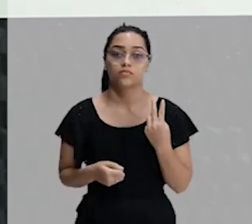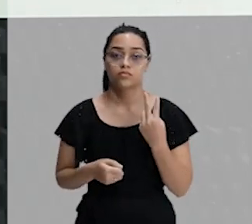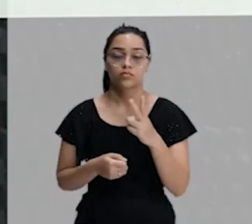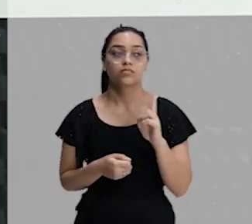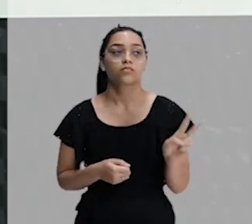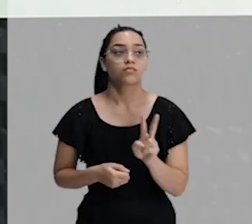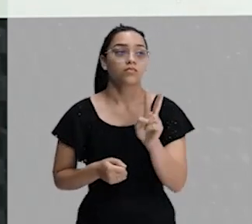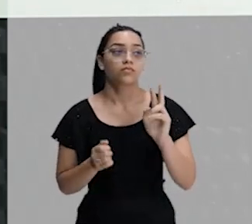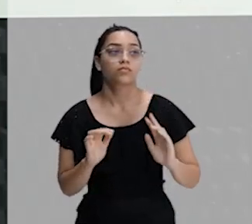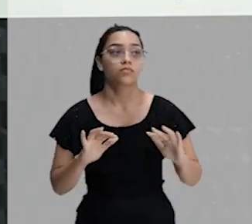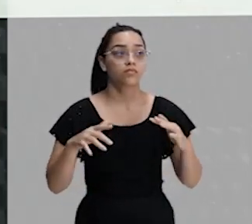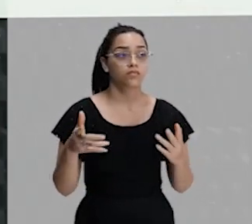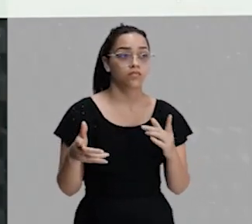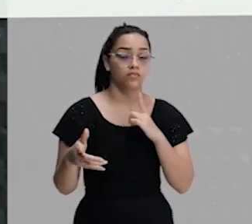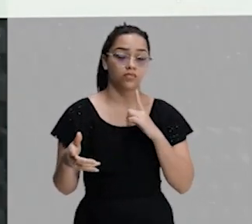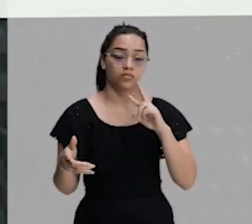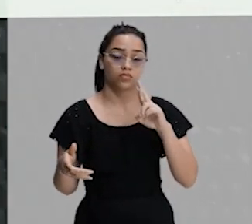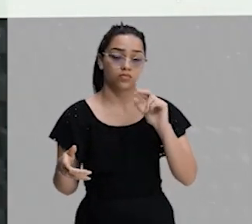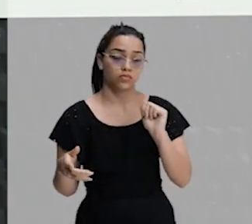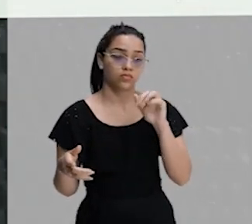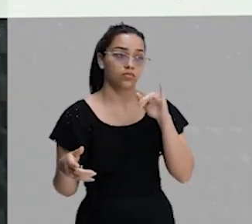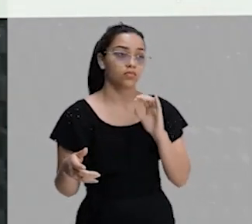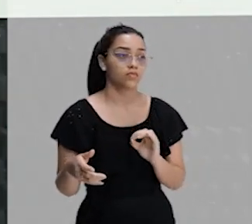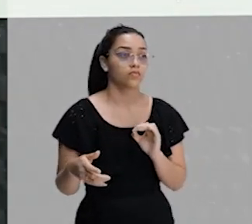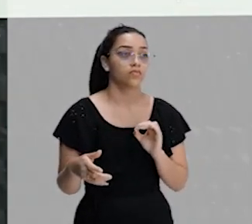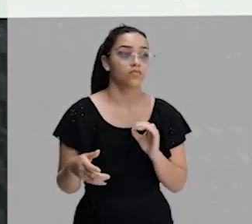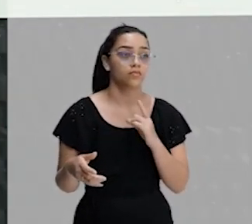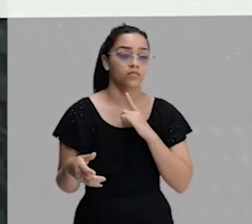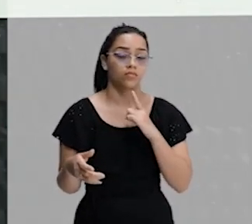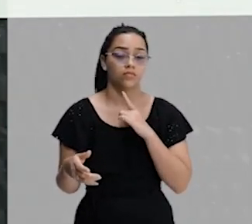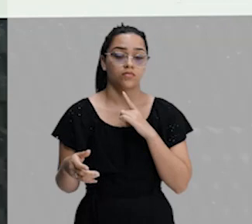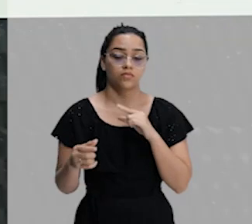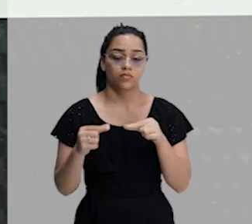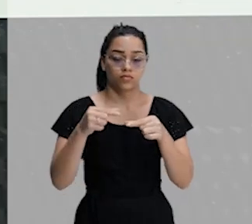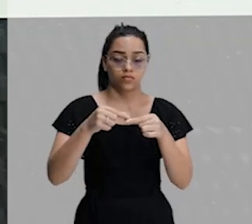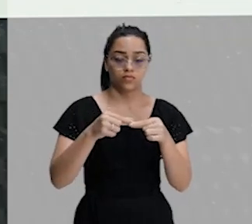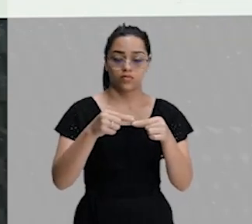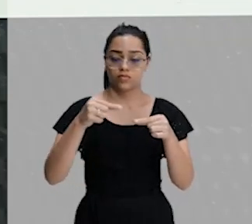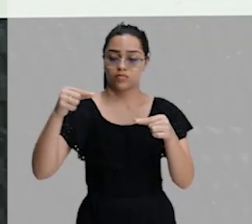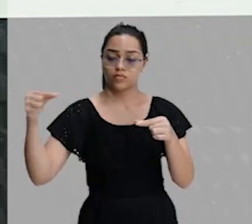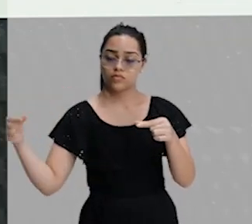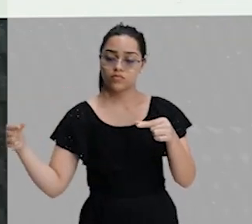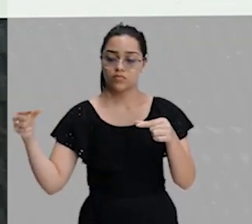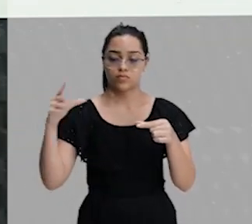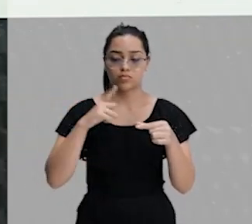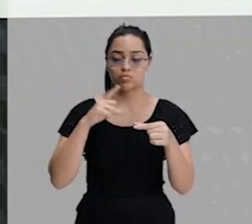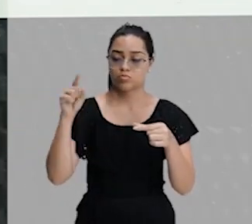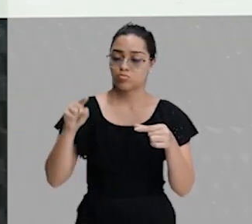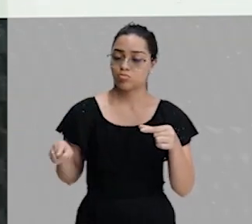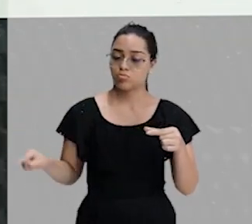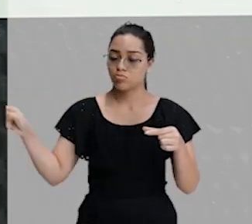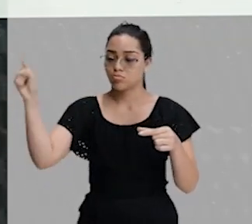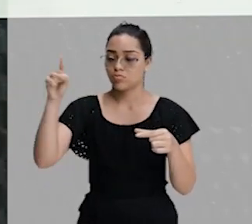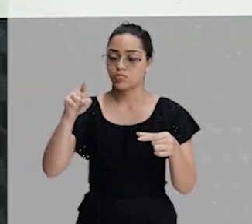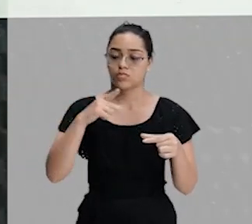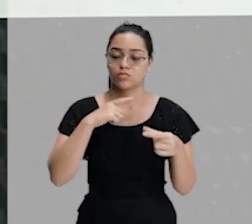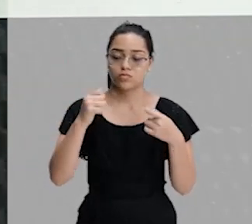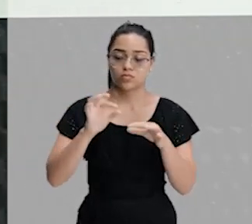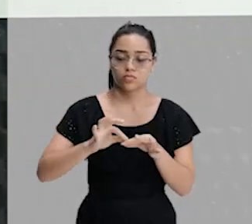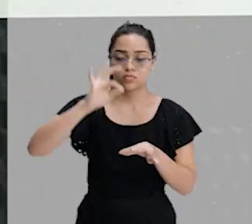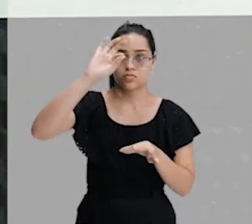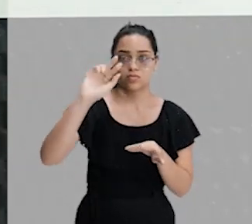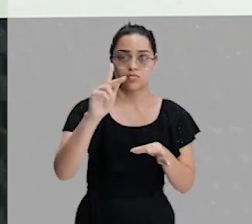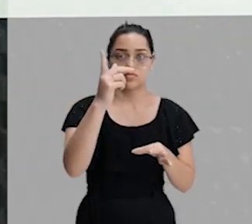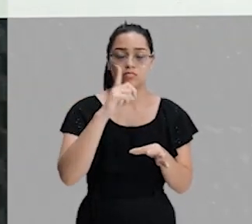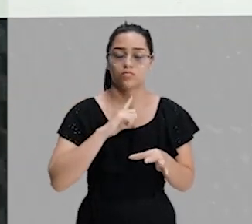valores. Quais são os valores? Do raio, né? Que é esse segmento que vai do centro a um ponto na circunferência, e você precisa da altura. Tá?